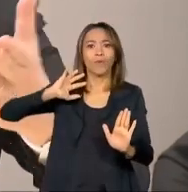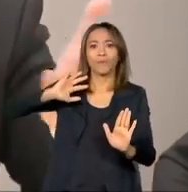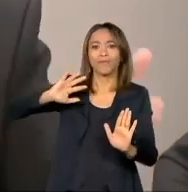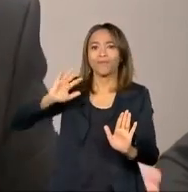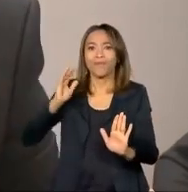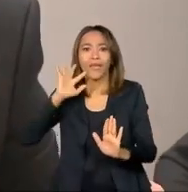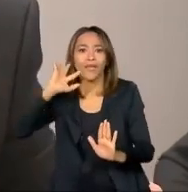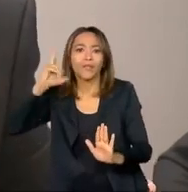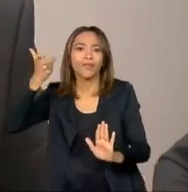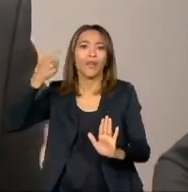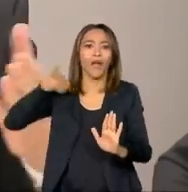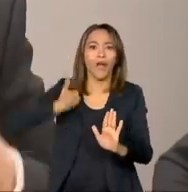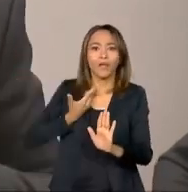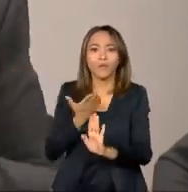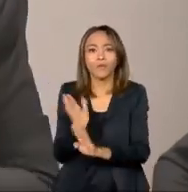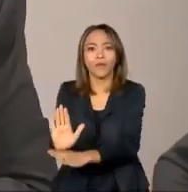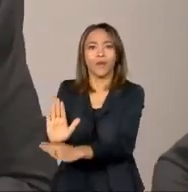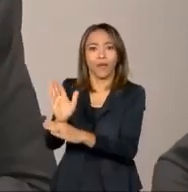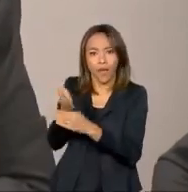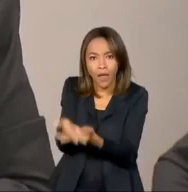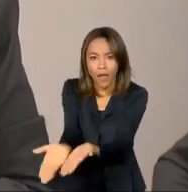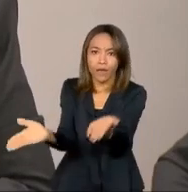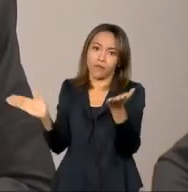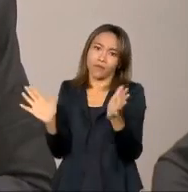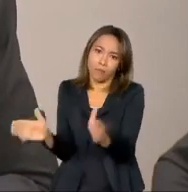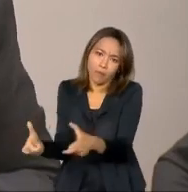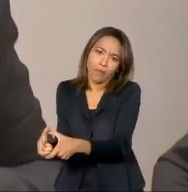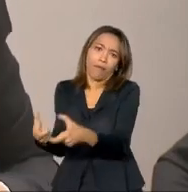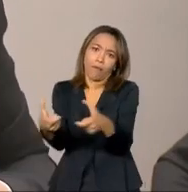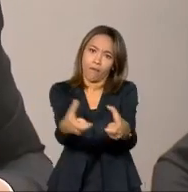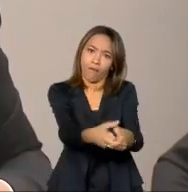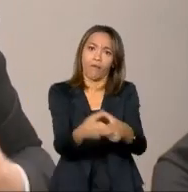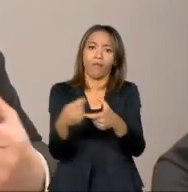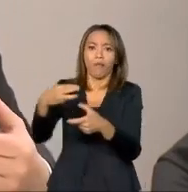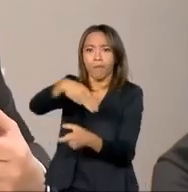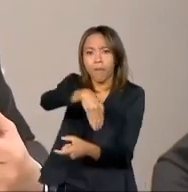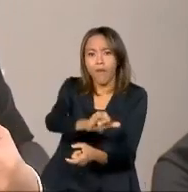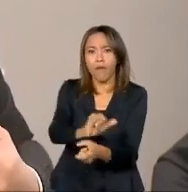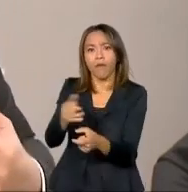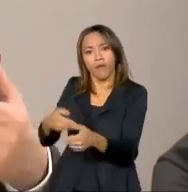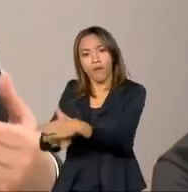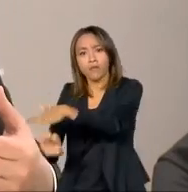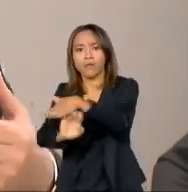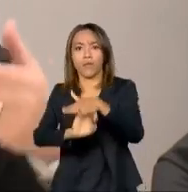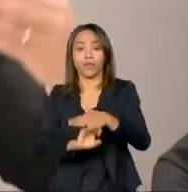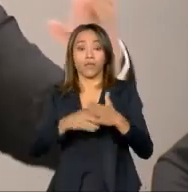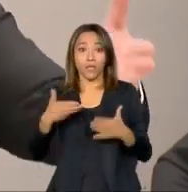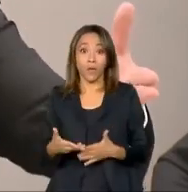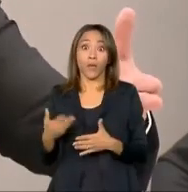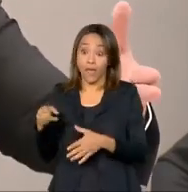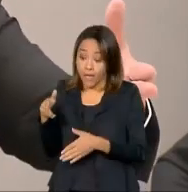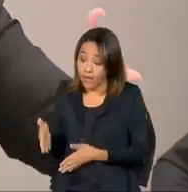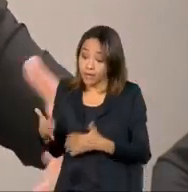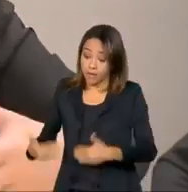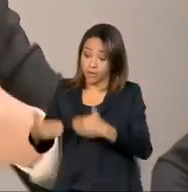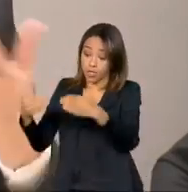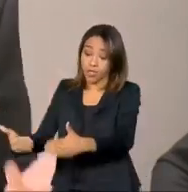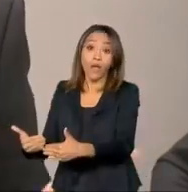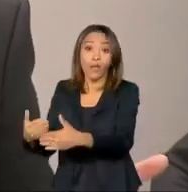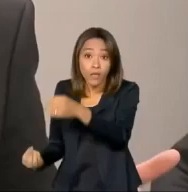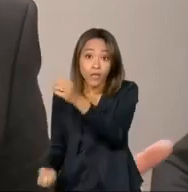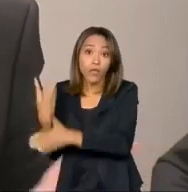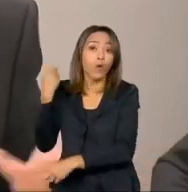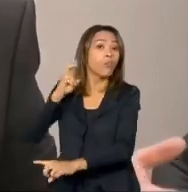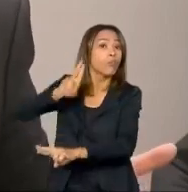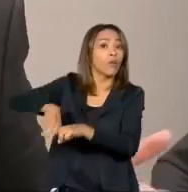e reivindicar. E aí, a criação do Ministério. Esse Ministério foi criado pela insistência dos senhores, porque os senhores é